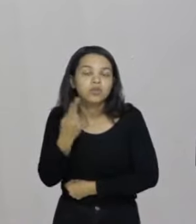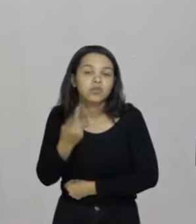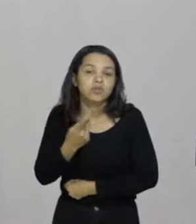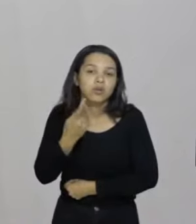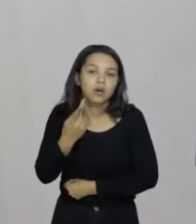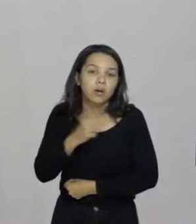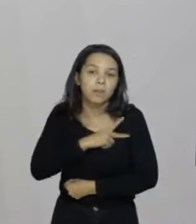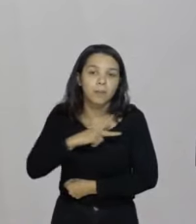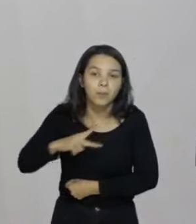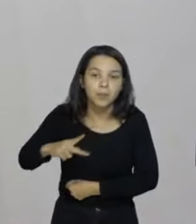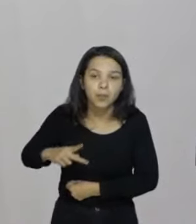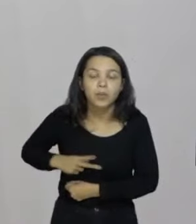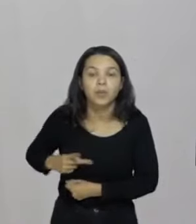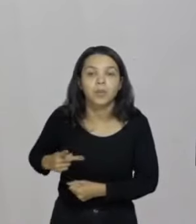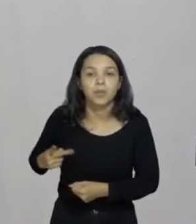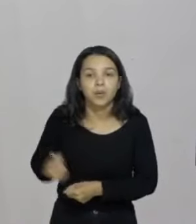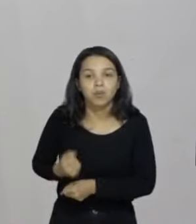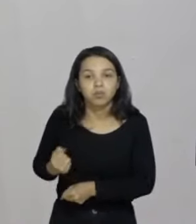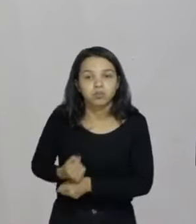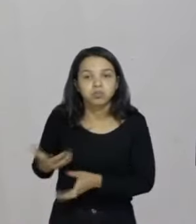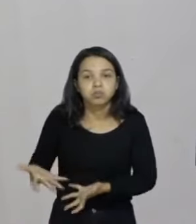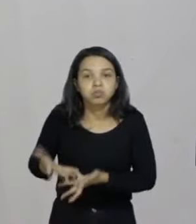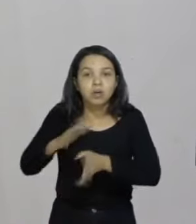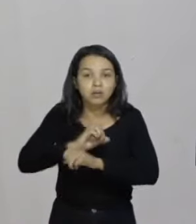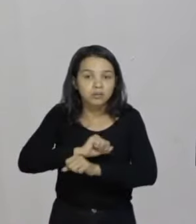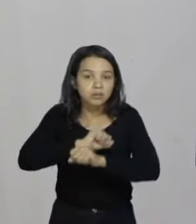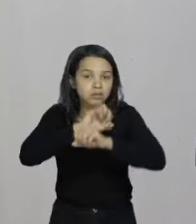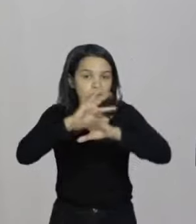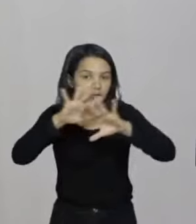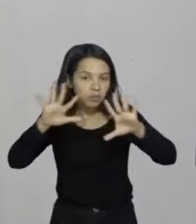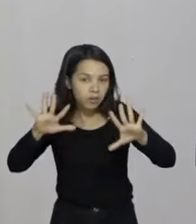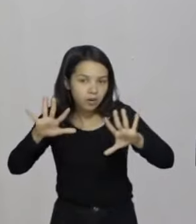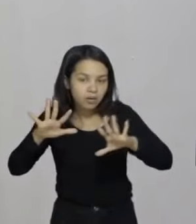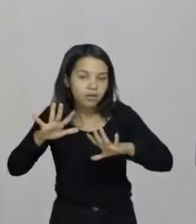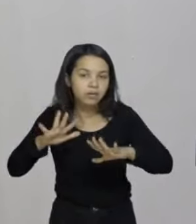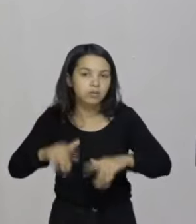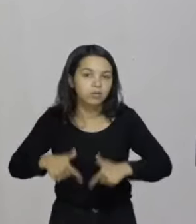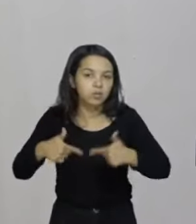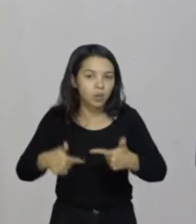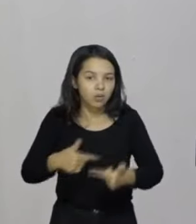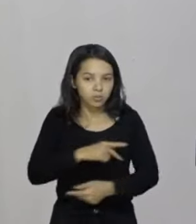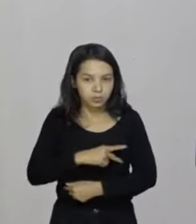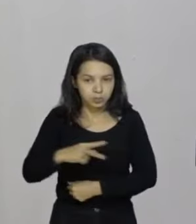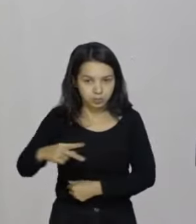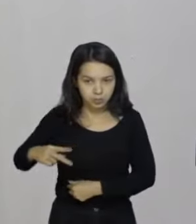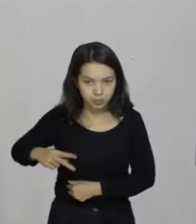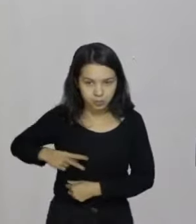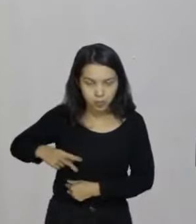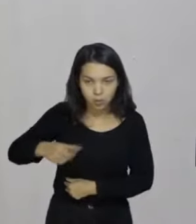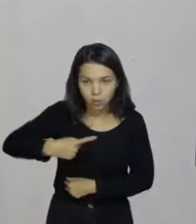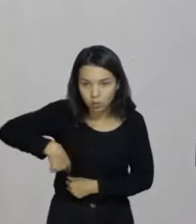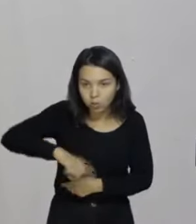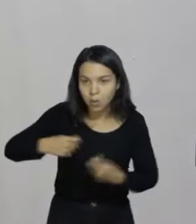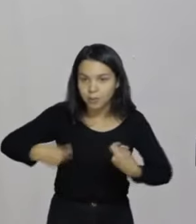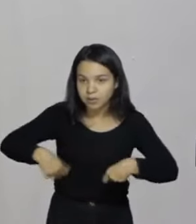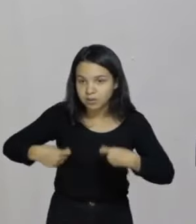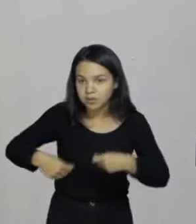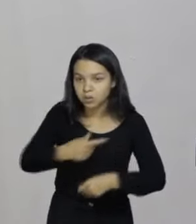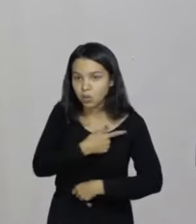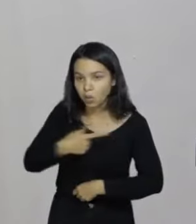para construção da Transparência dos atos públicos para que nós tenhamos um governo